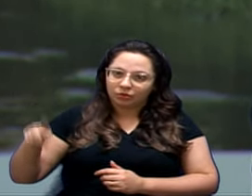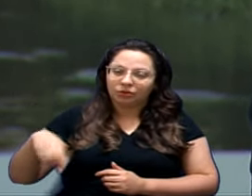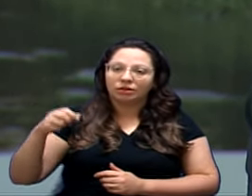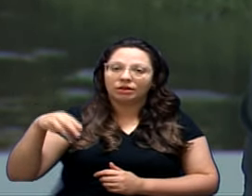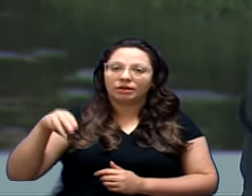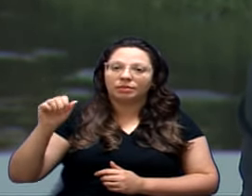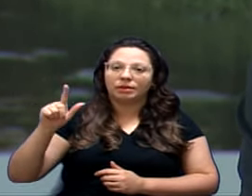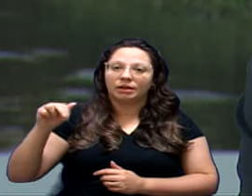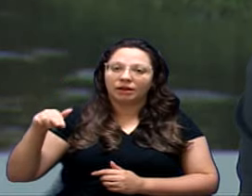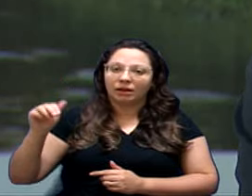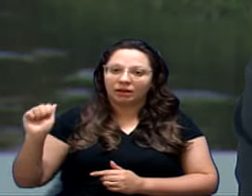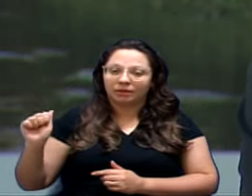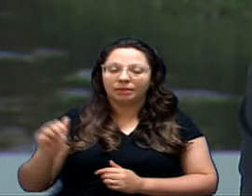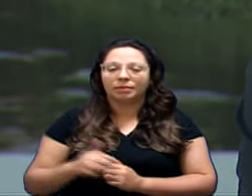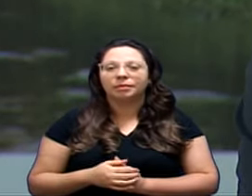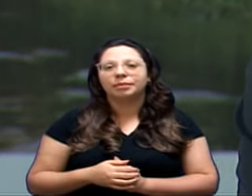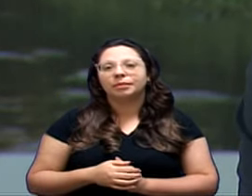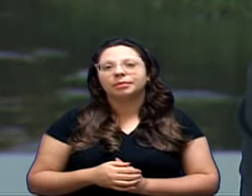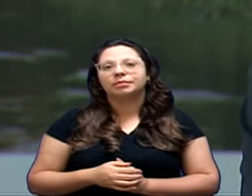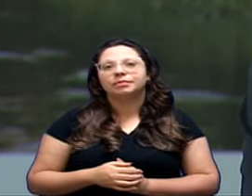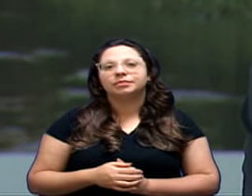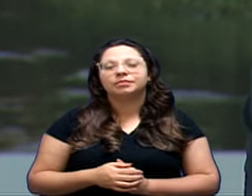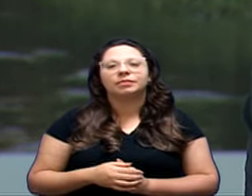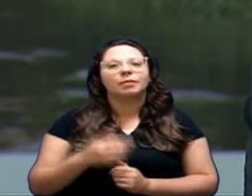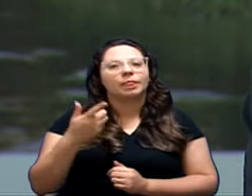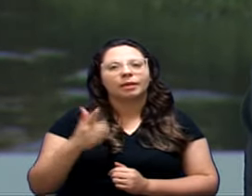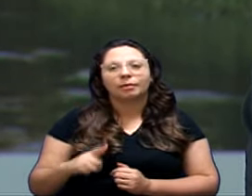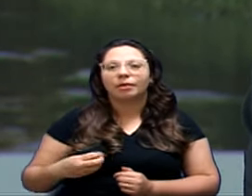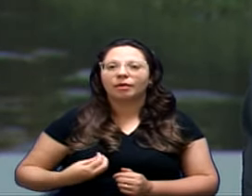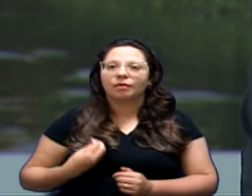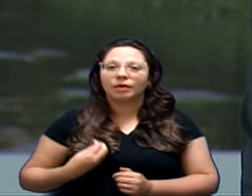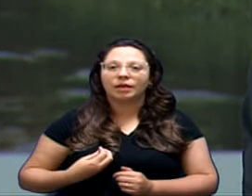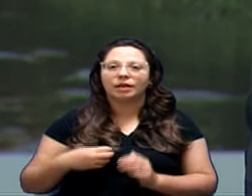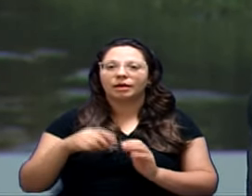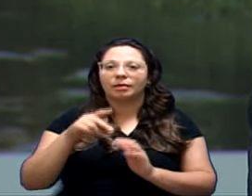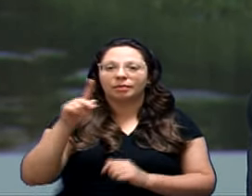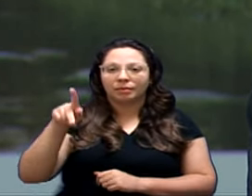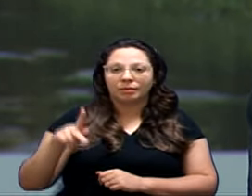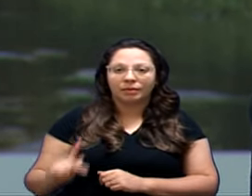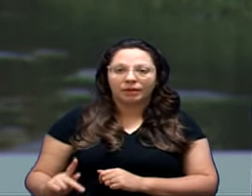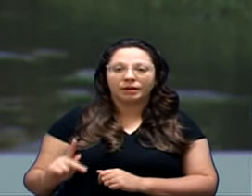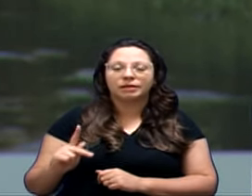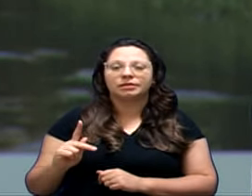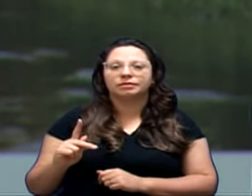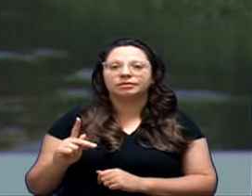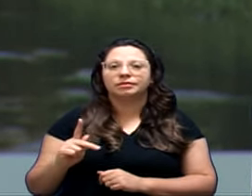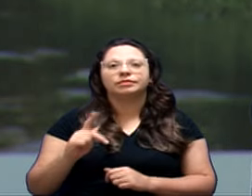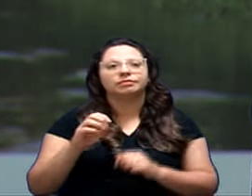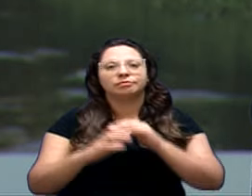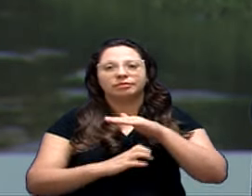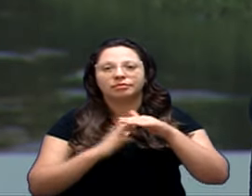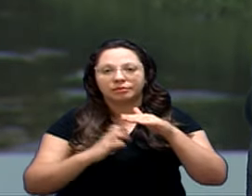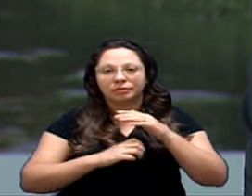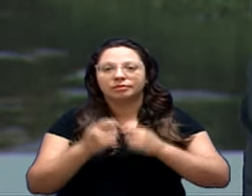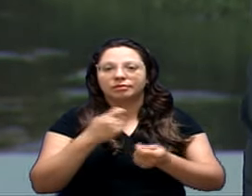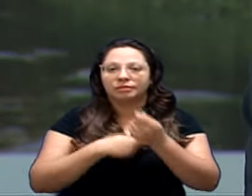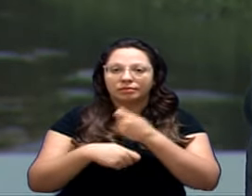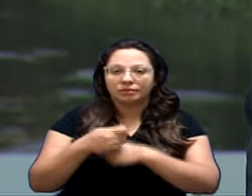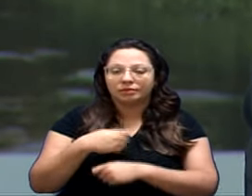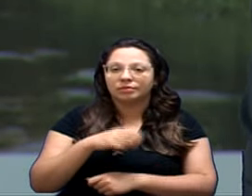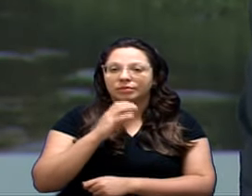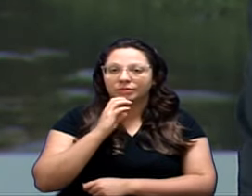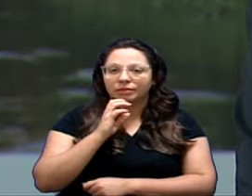Santos também nos acompanham aqui na nossa casa de leis a Presidente da Associação dos corretores e empresas imobiliários de Sorocaba